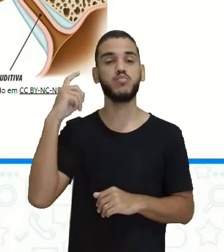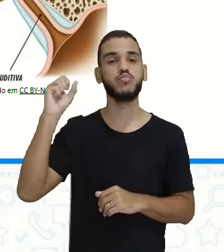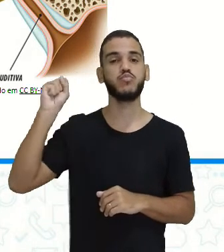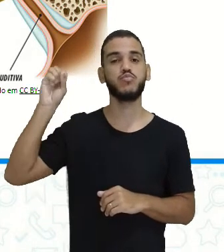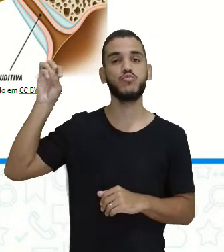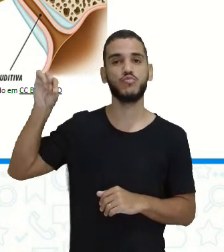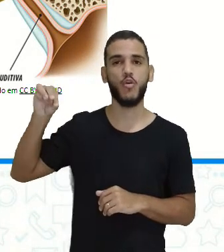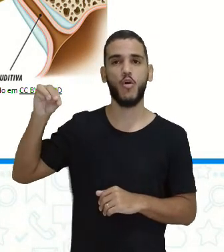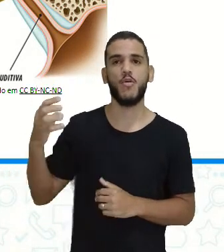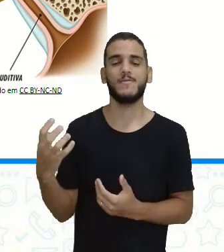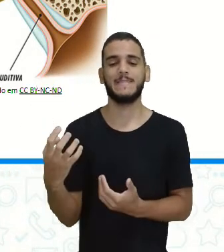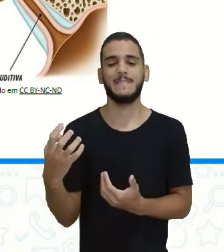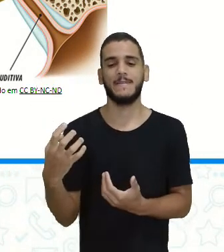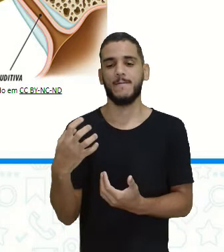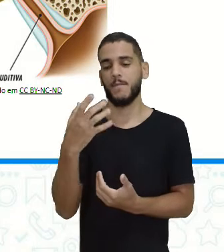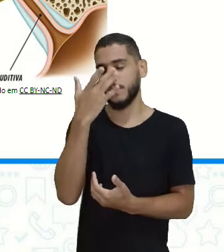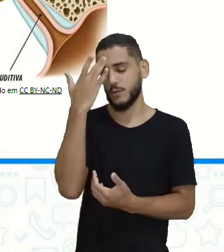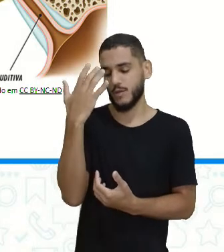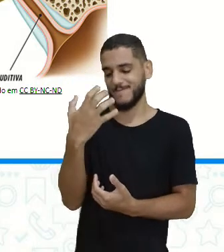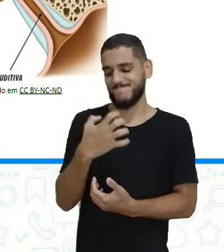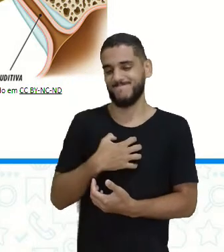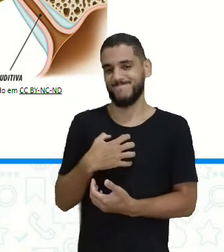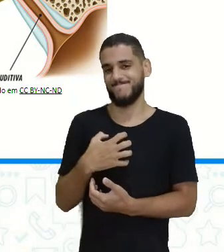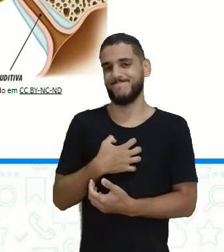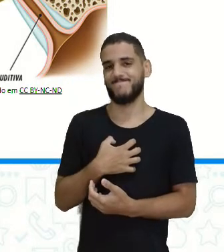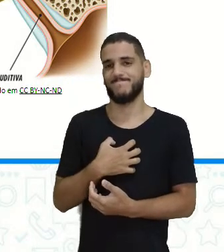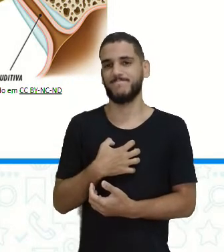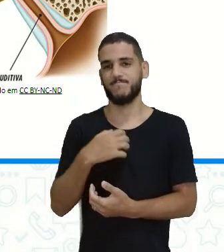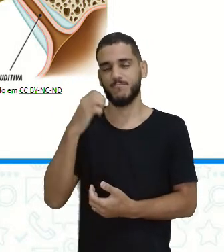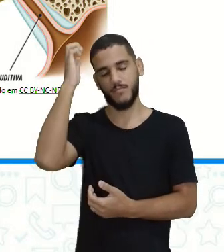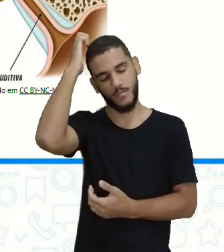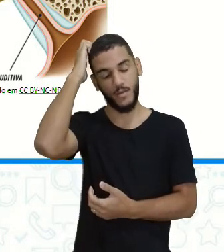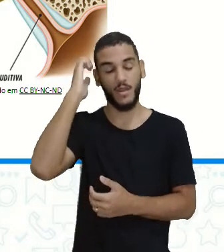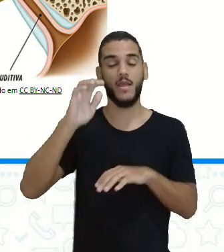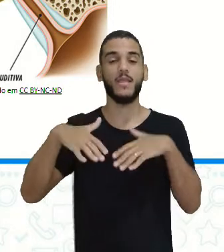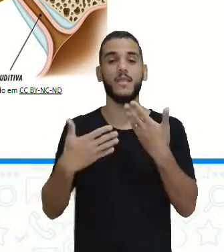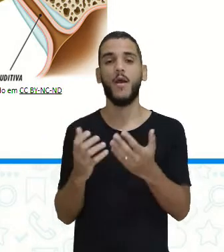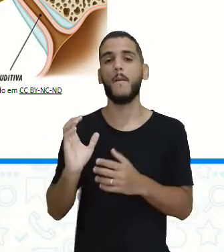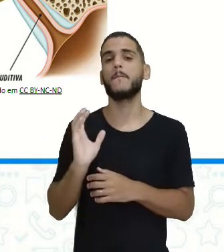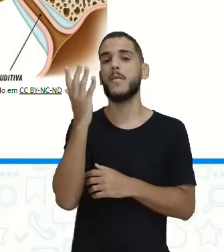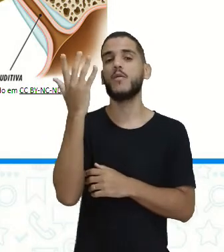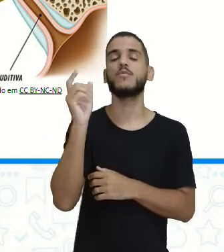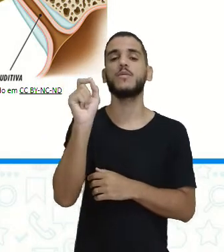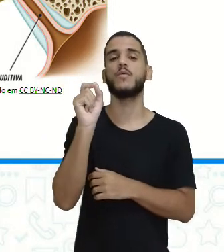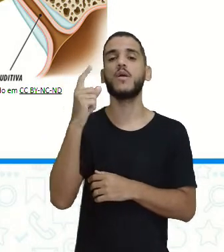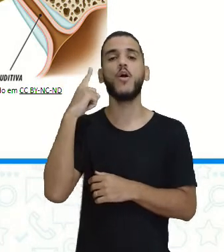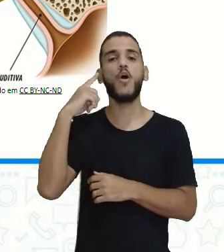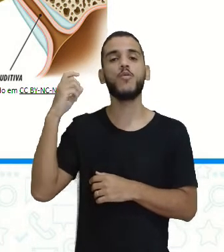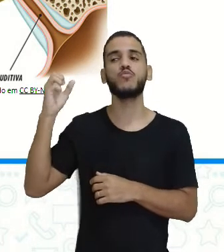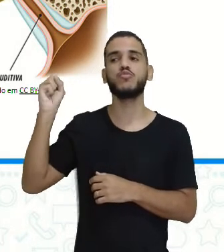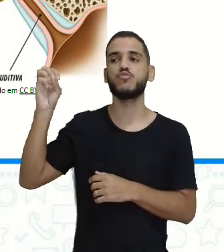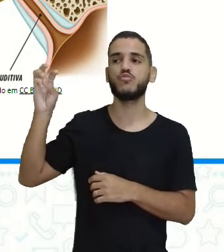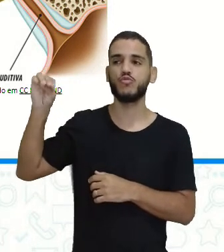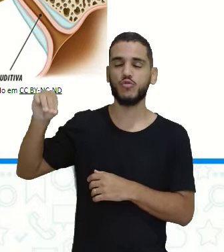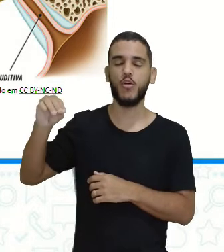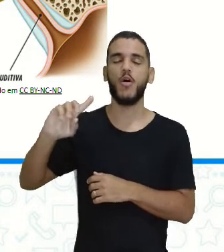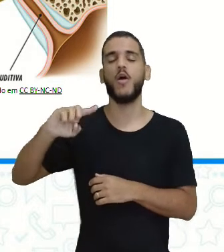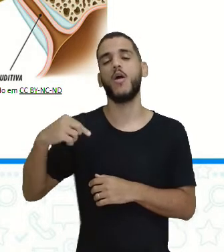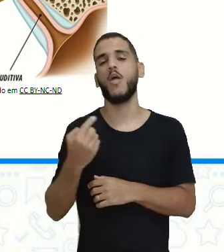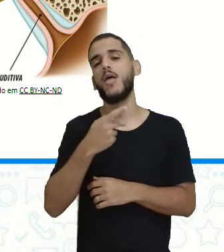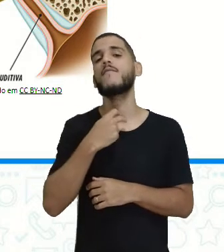causa vibrações. É como eu falei, para acontecer o som, tem que acontecer vibrações. A nossa